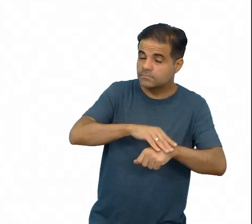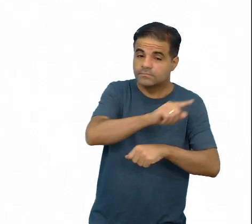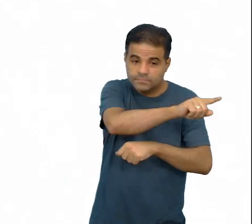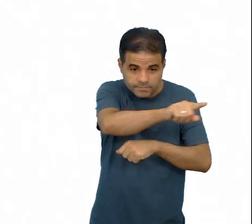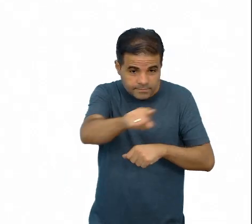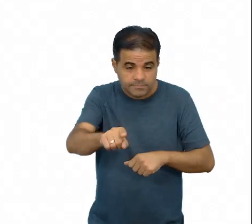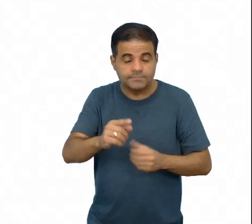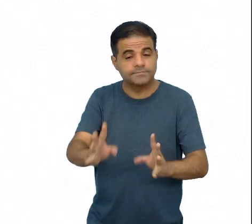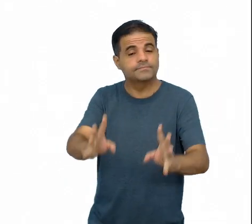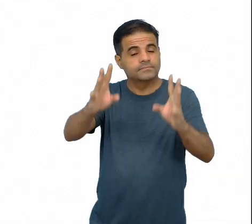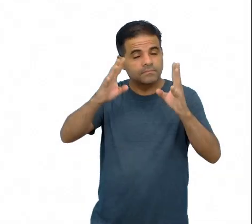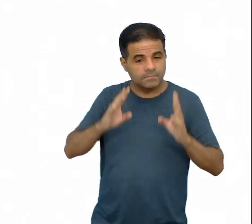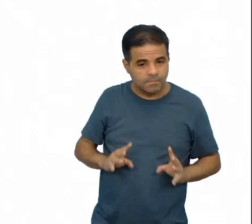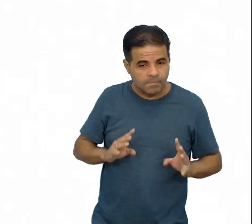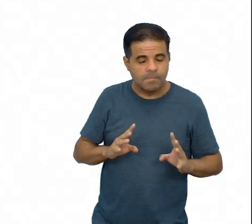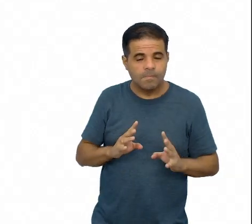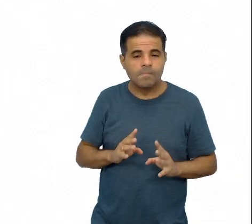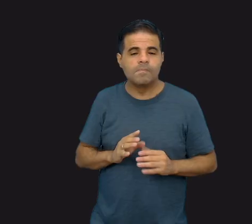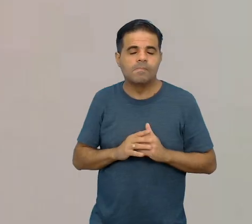vocês aí,